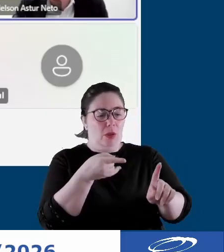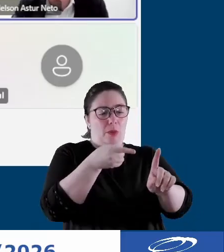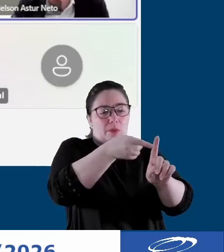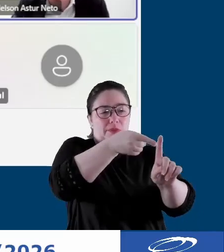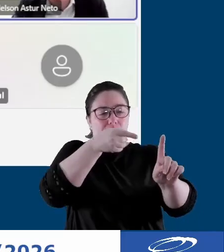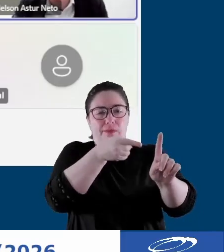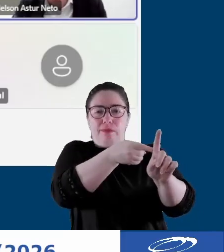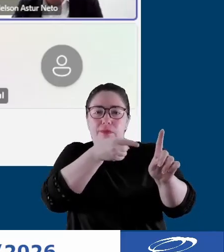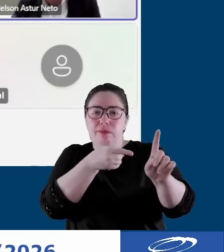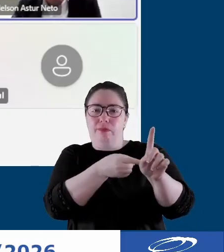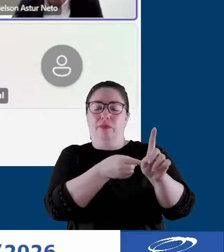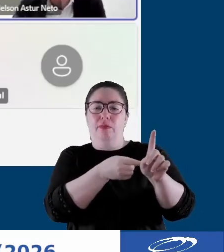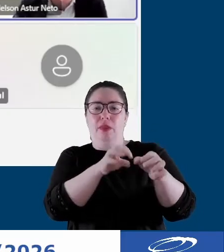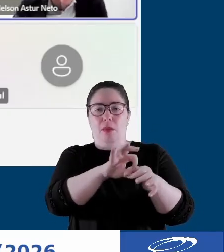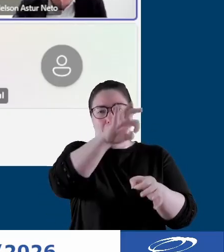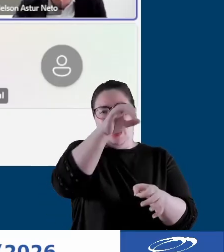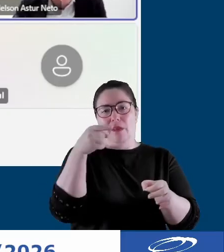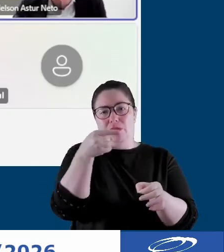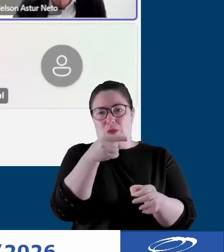são fáceis de trocar. Tá?